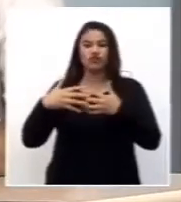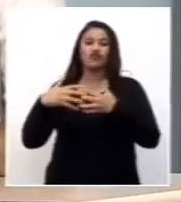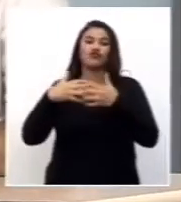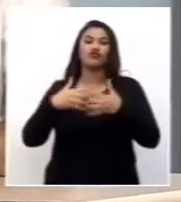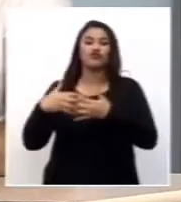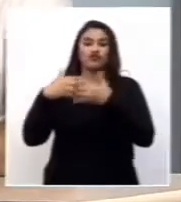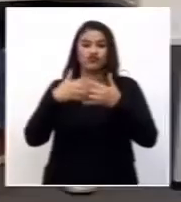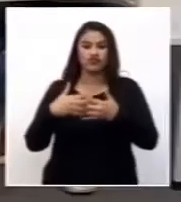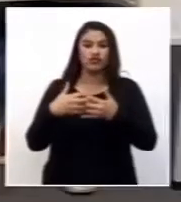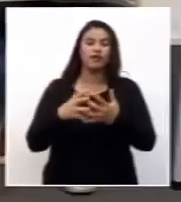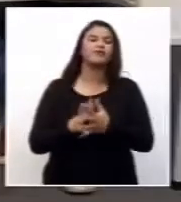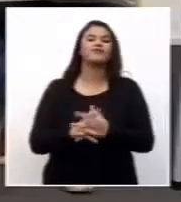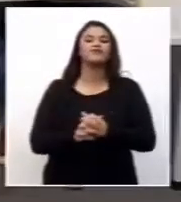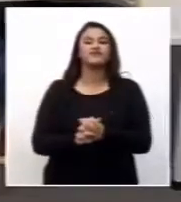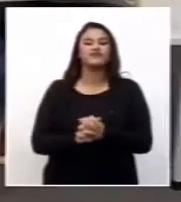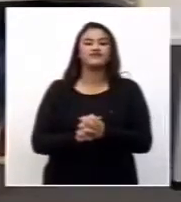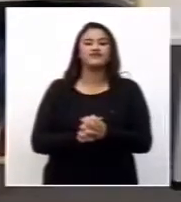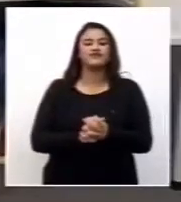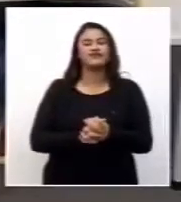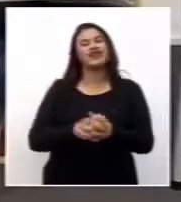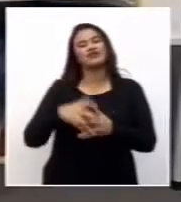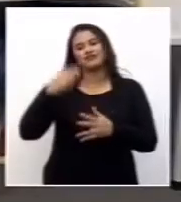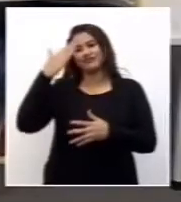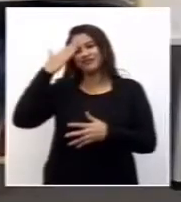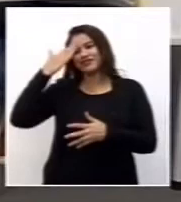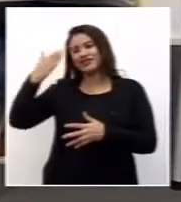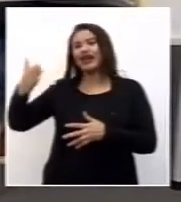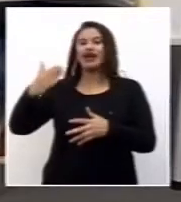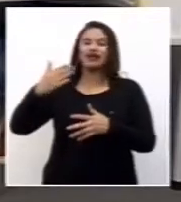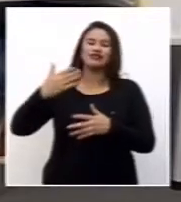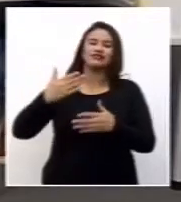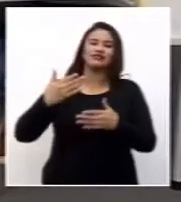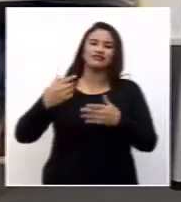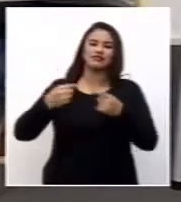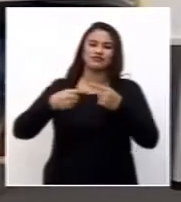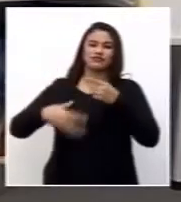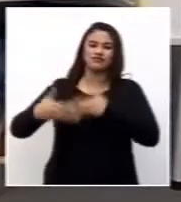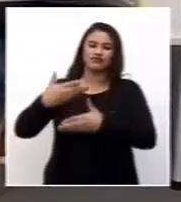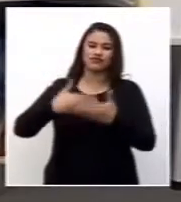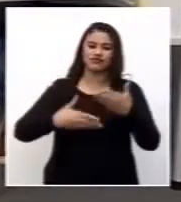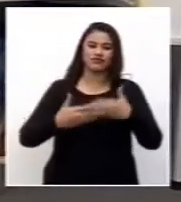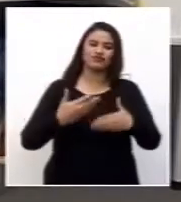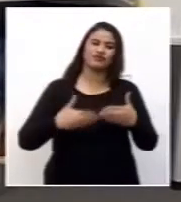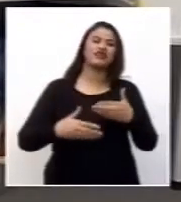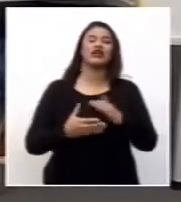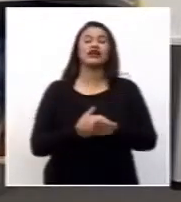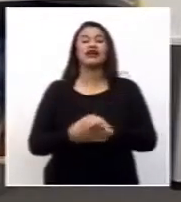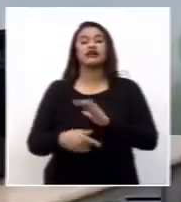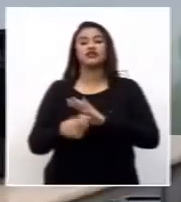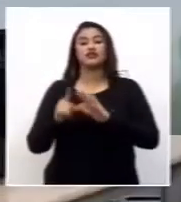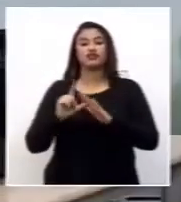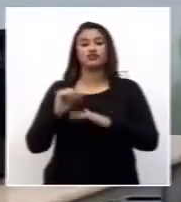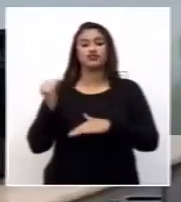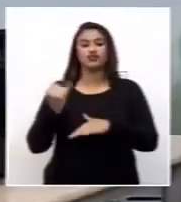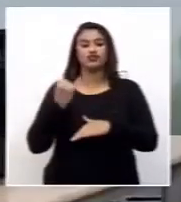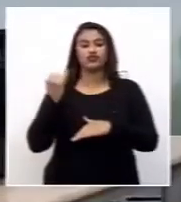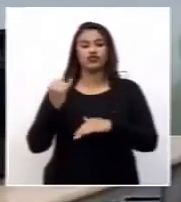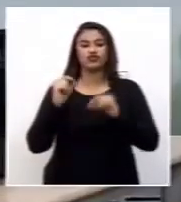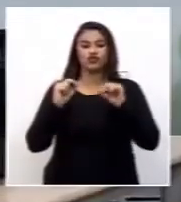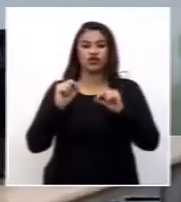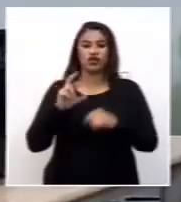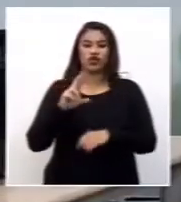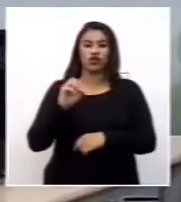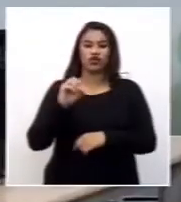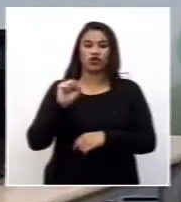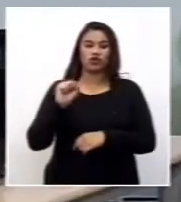Ótimo, hein? Perfeito, hein, Bruno? Obrigado pelas considerações, né? Só fazer um destaque aí, que é da professora